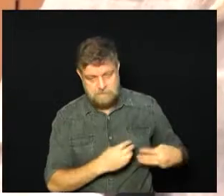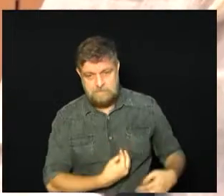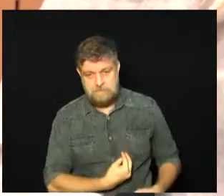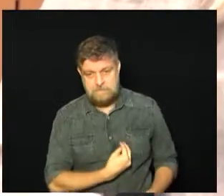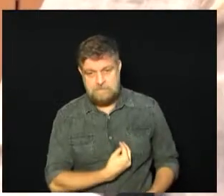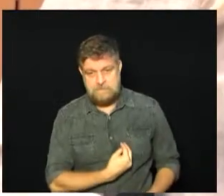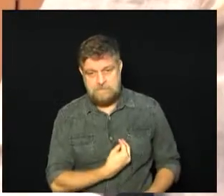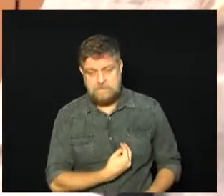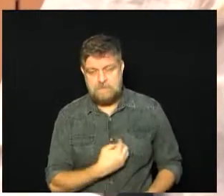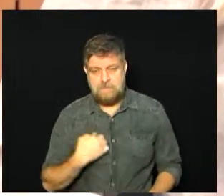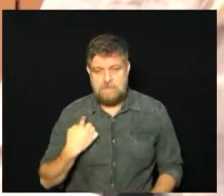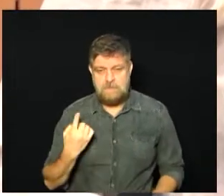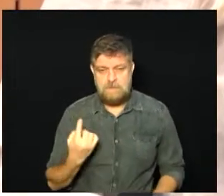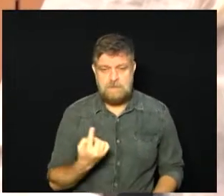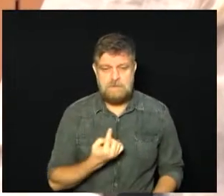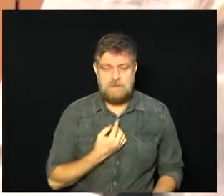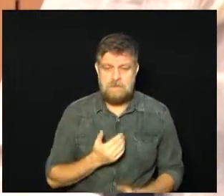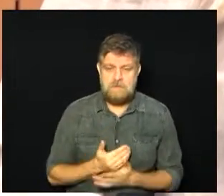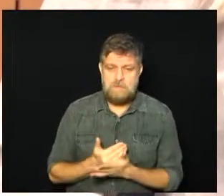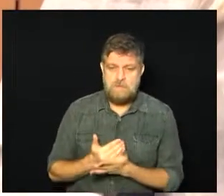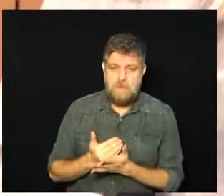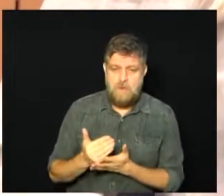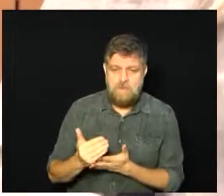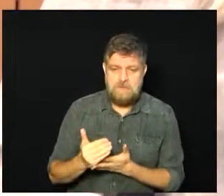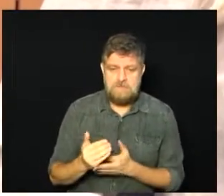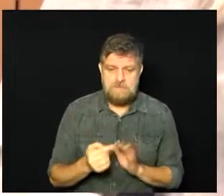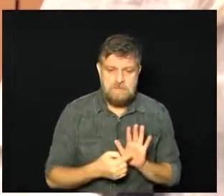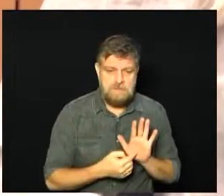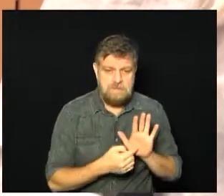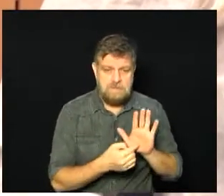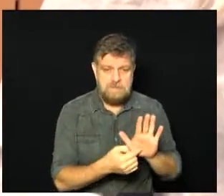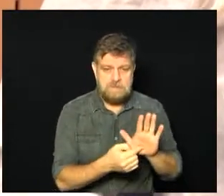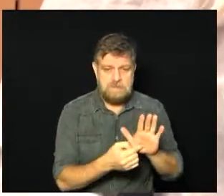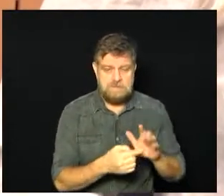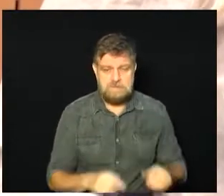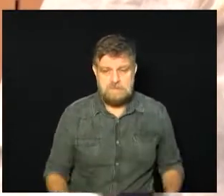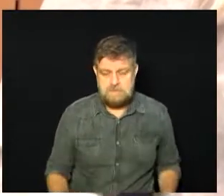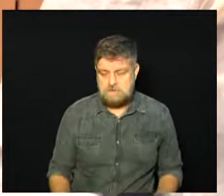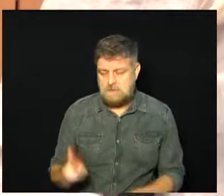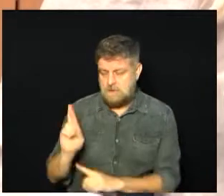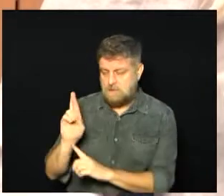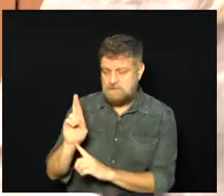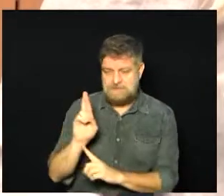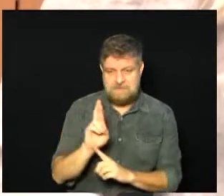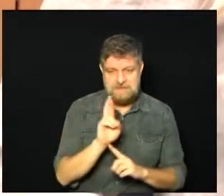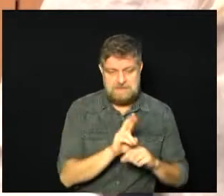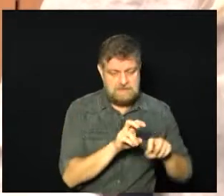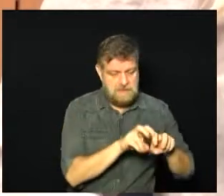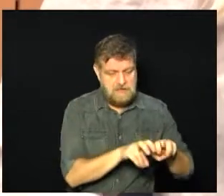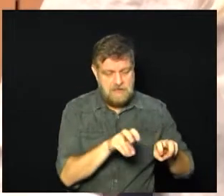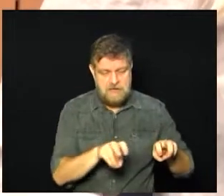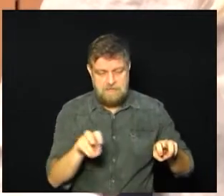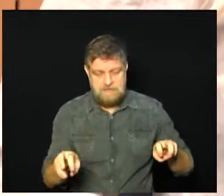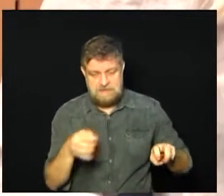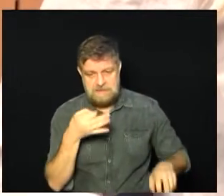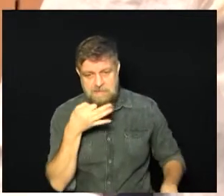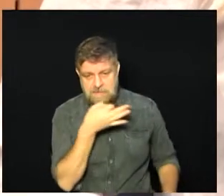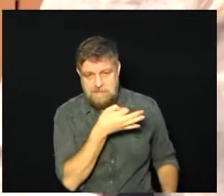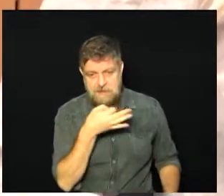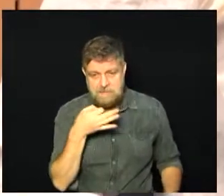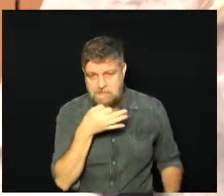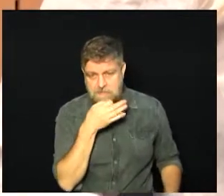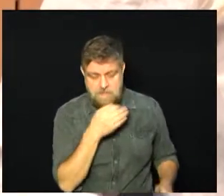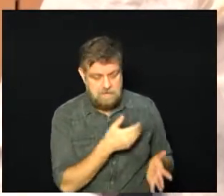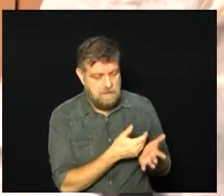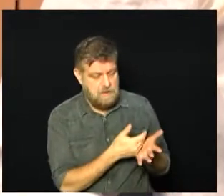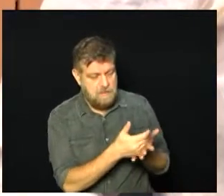nós vamos inicialmente fazer uma exposição pelos representantes da mesa, começando pela